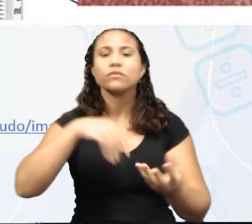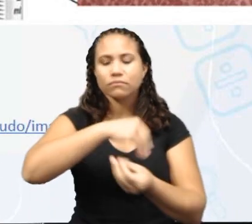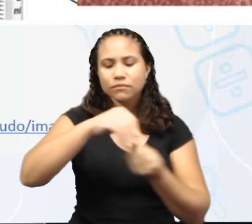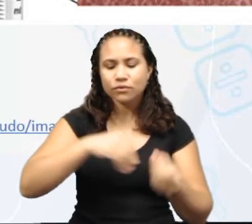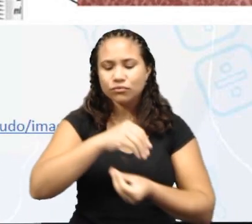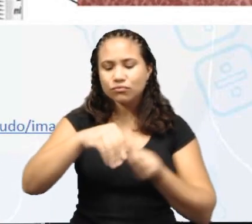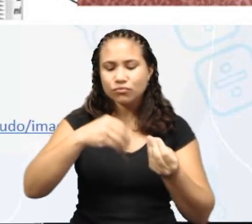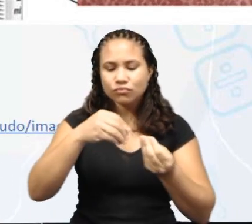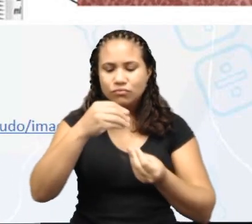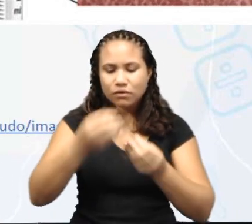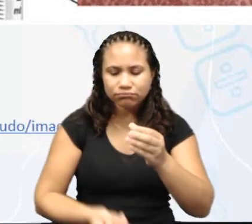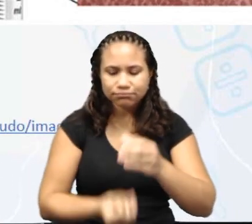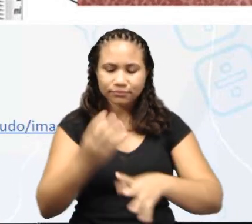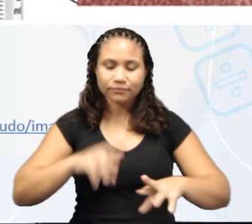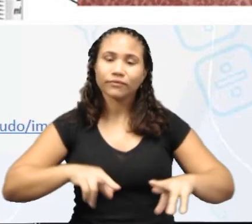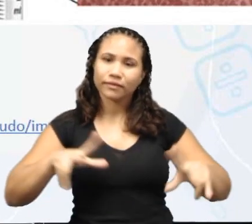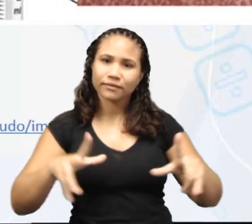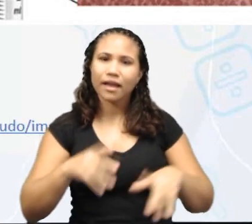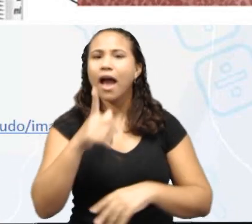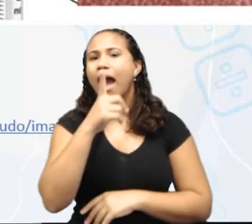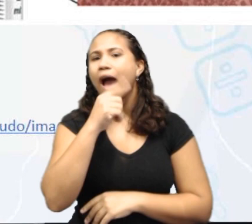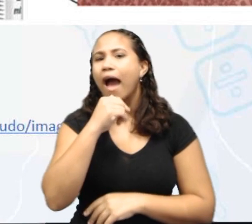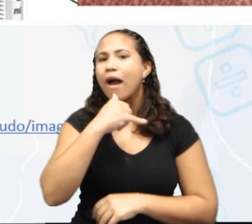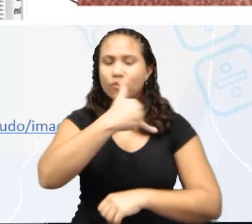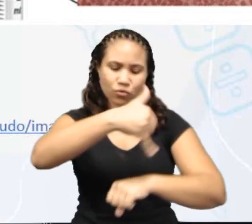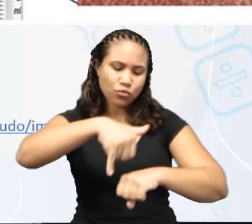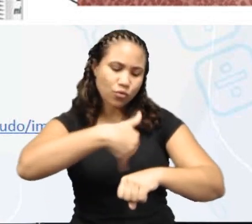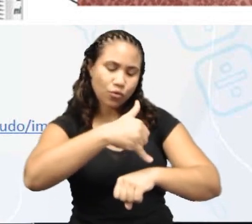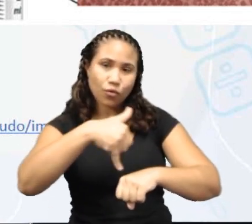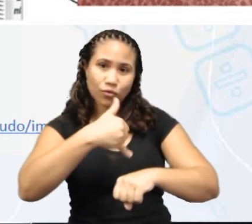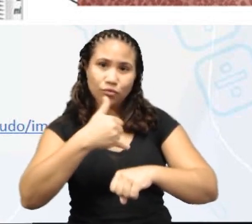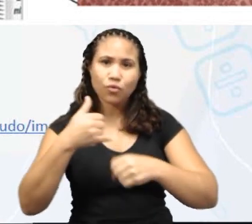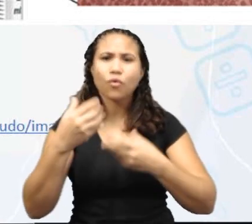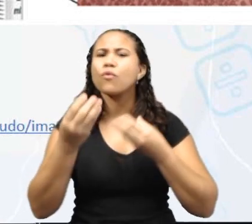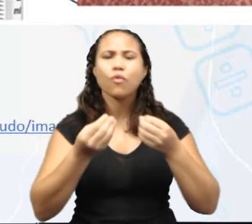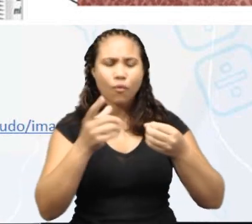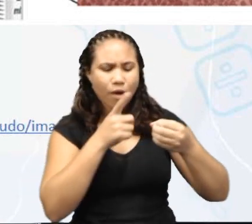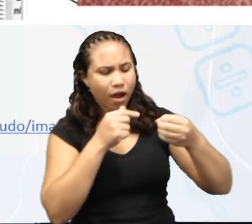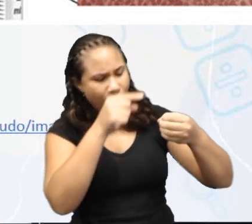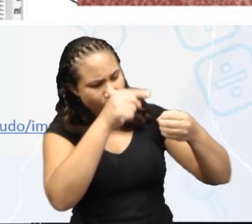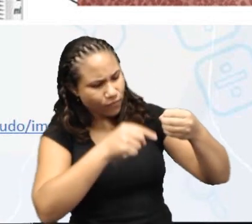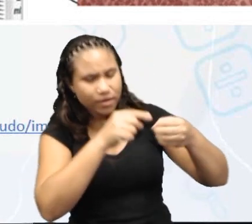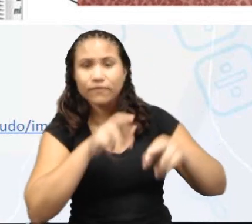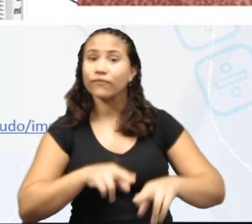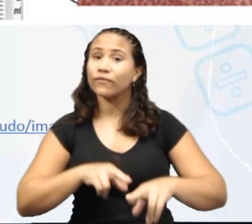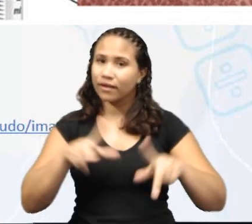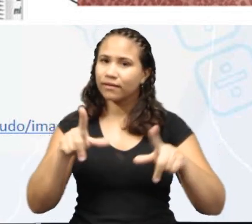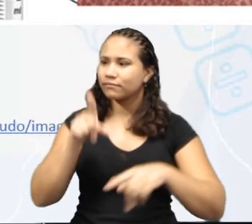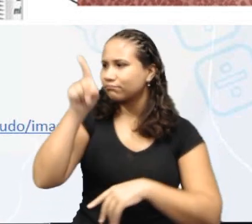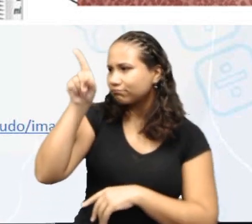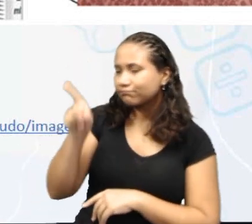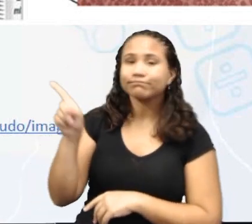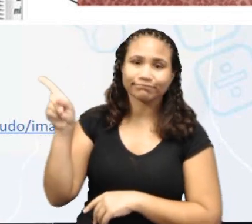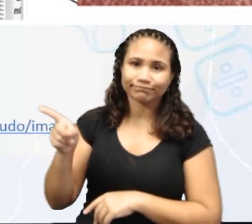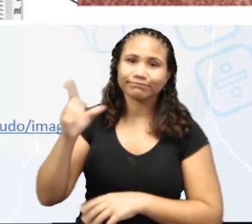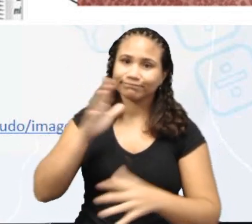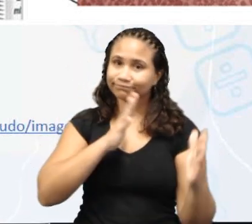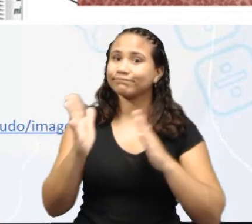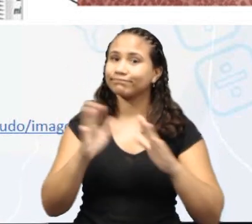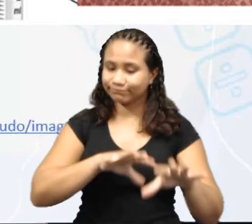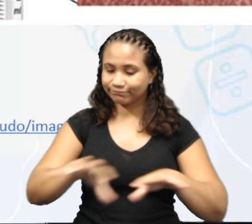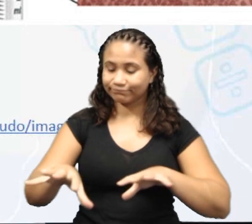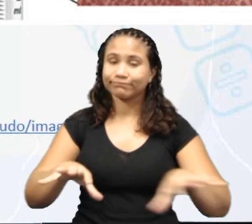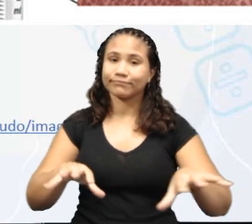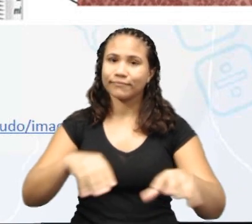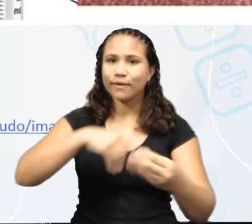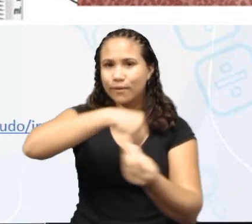heterogêneas. A gente tem aqui a água e o óleo. Como eu consigo diferenciar os dois, eles têm duas fases, então é